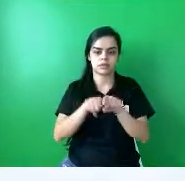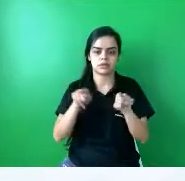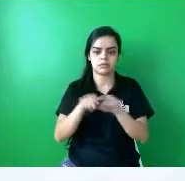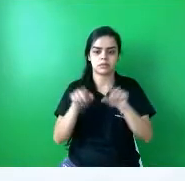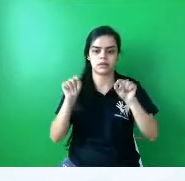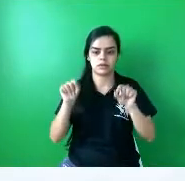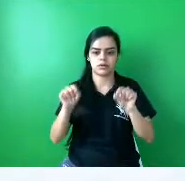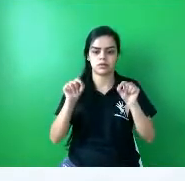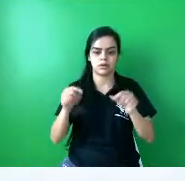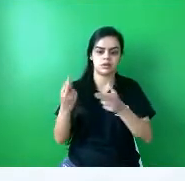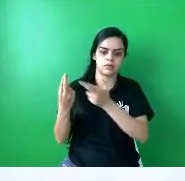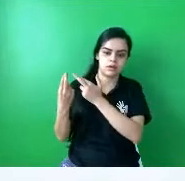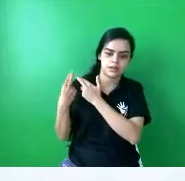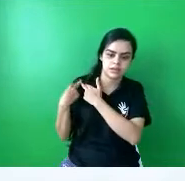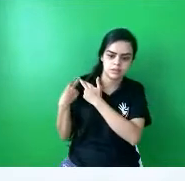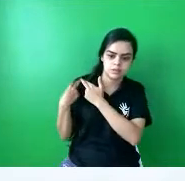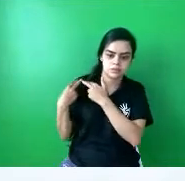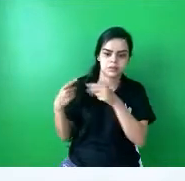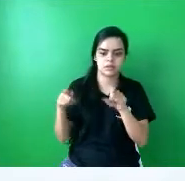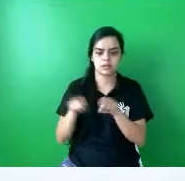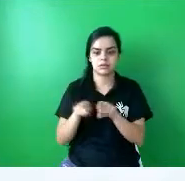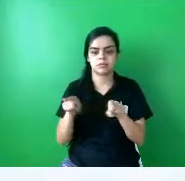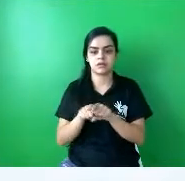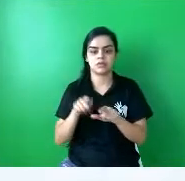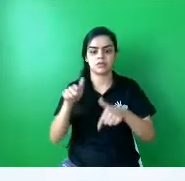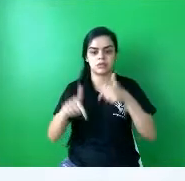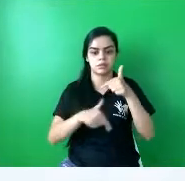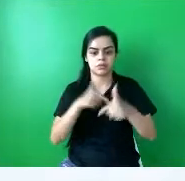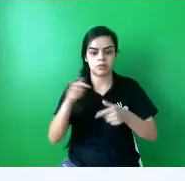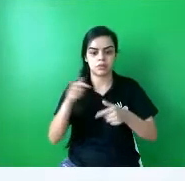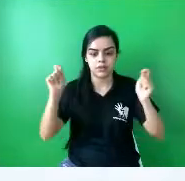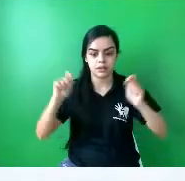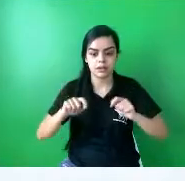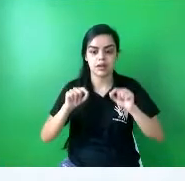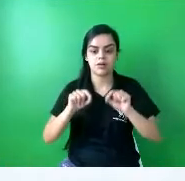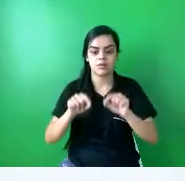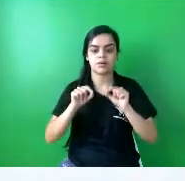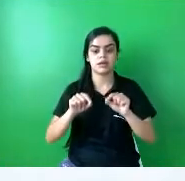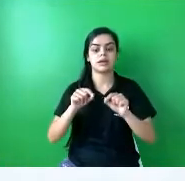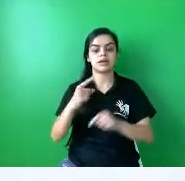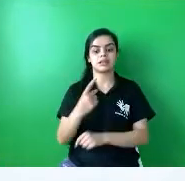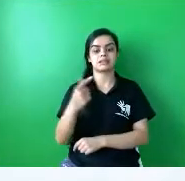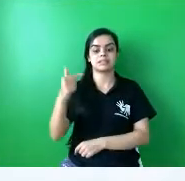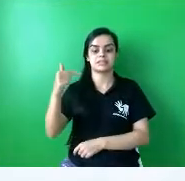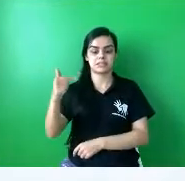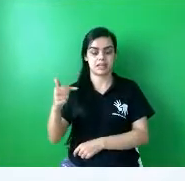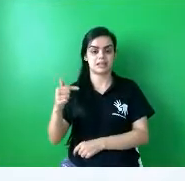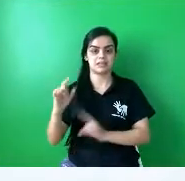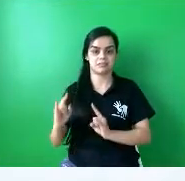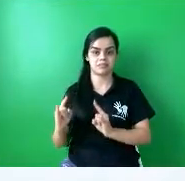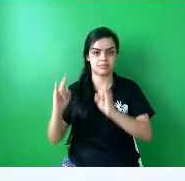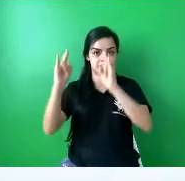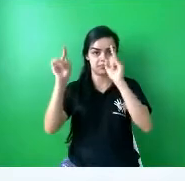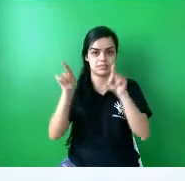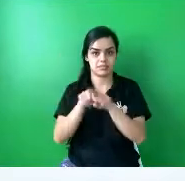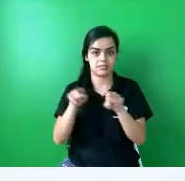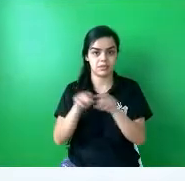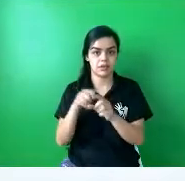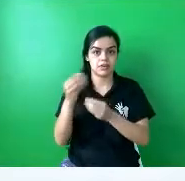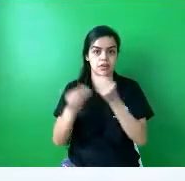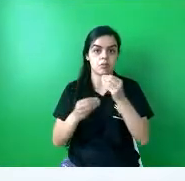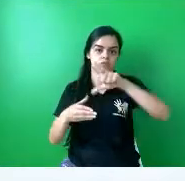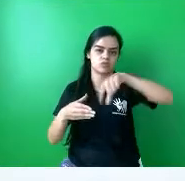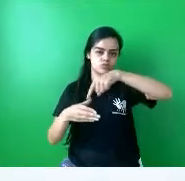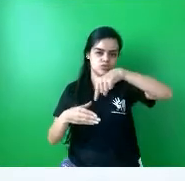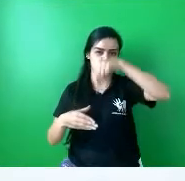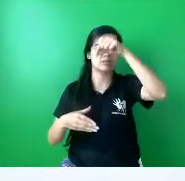com responsabilidade. Mas hoje o trabalhador ele pode contar lá na nossa colônia com 17 apartamentos, e esses apartamentos é feito aquele sorteio,